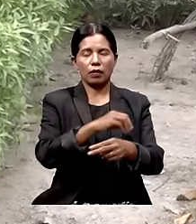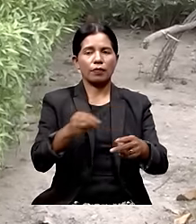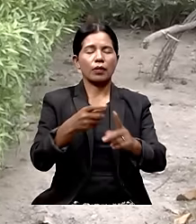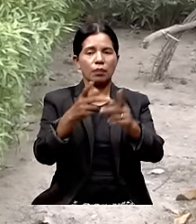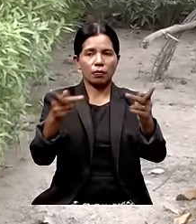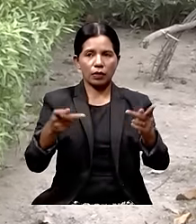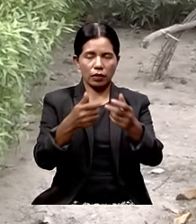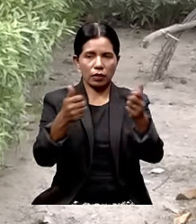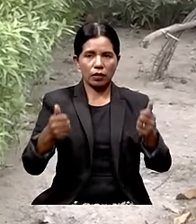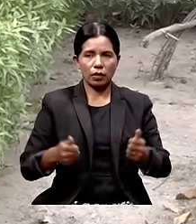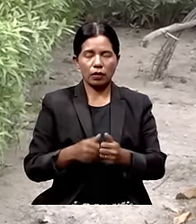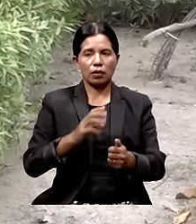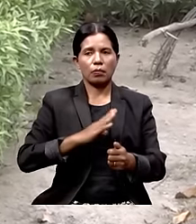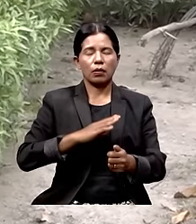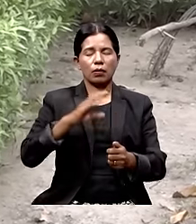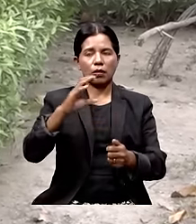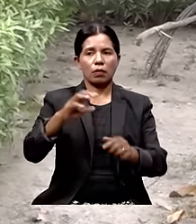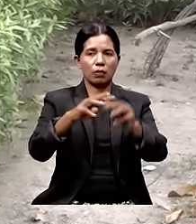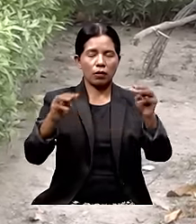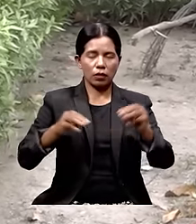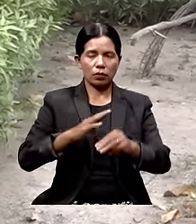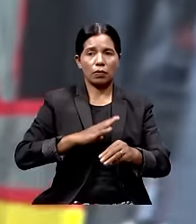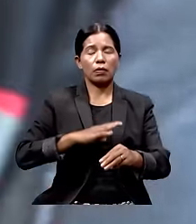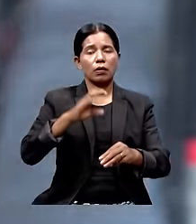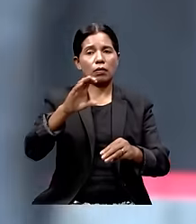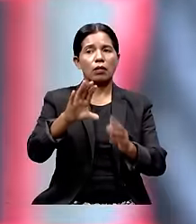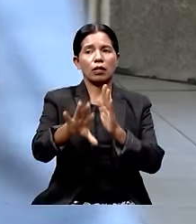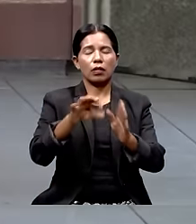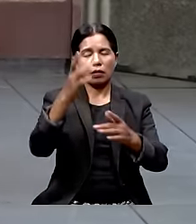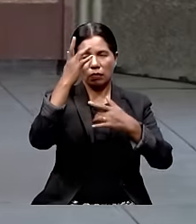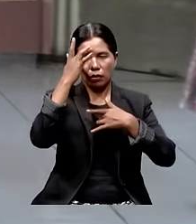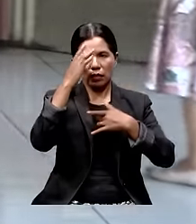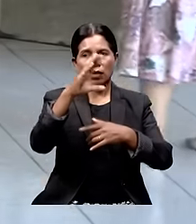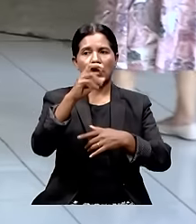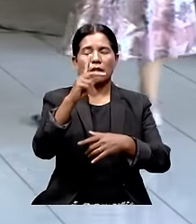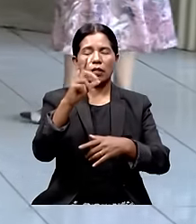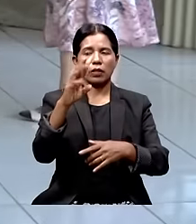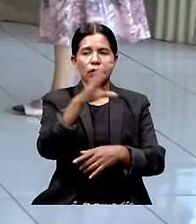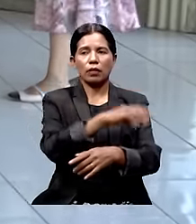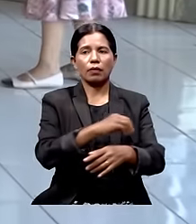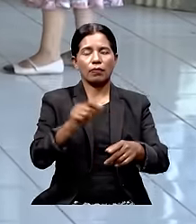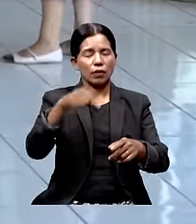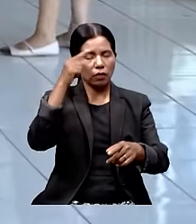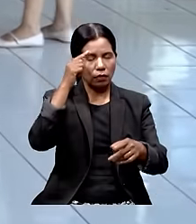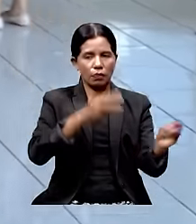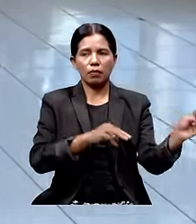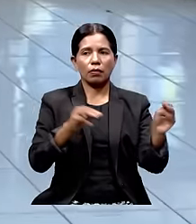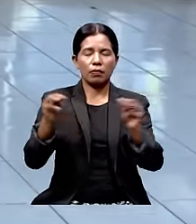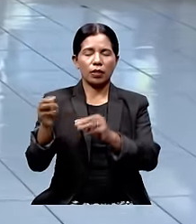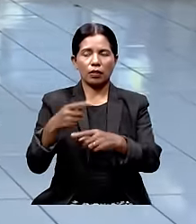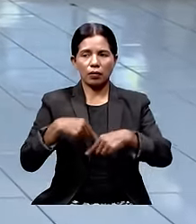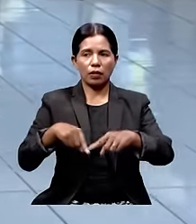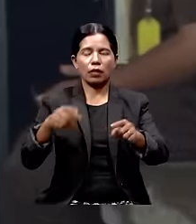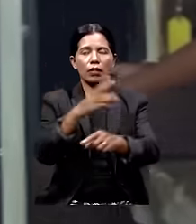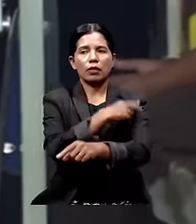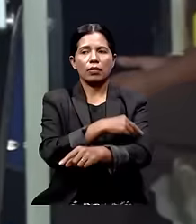posto administrativo Baucau Vila município Baucau ne behetan moras cancro leukemia governo transfere nia bahalo tratamento